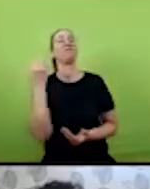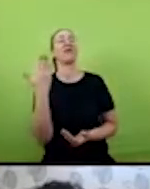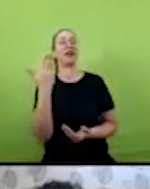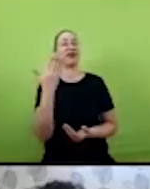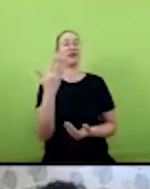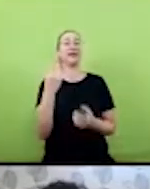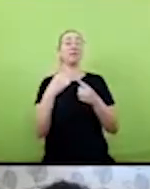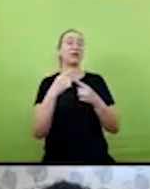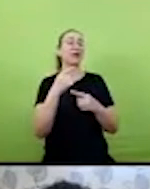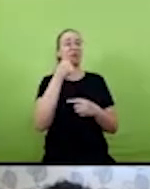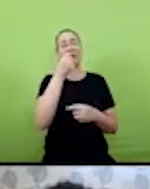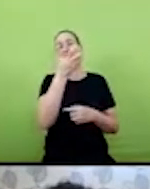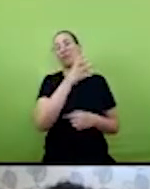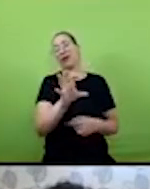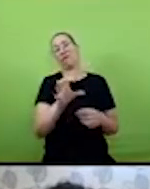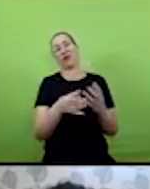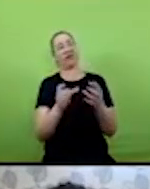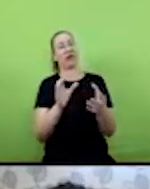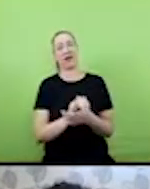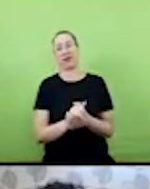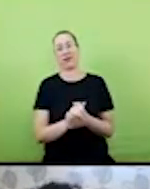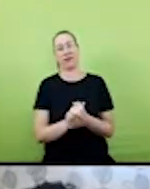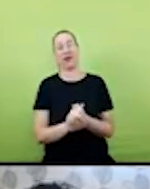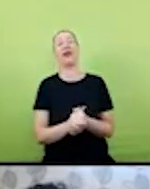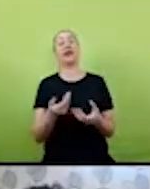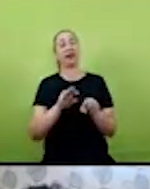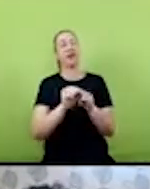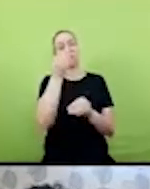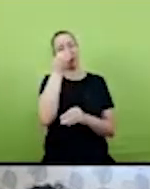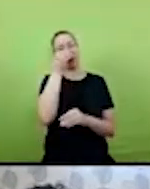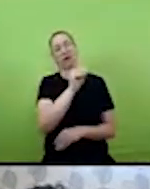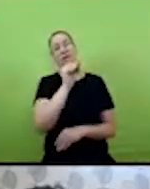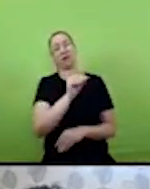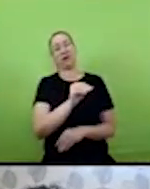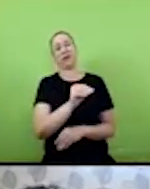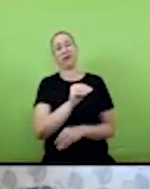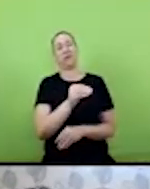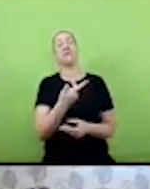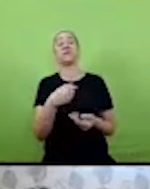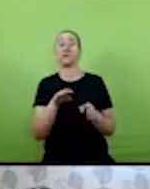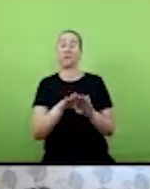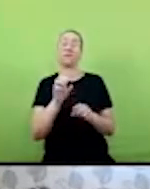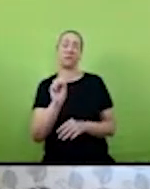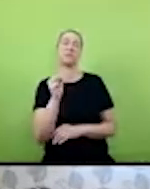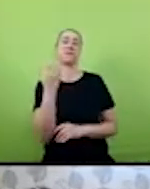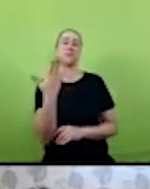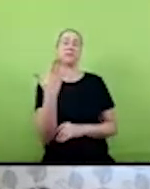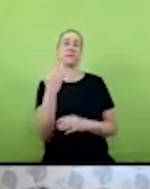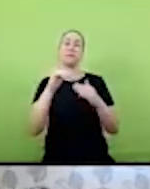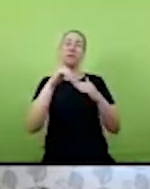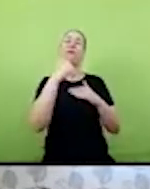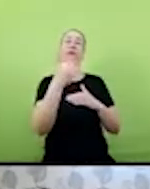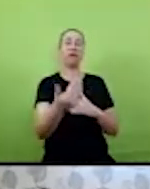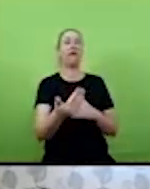E também o menosprezo e discriminação à condição de mulher, né, que também pode acontecer o feminicídio fora das relações